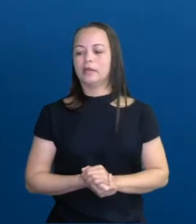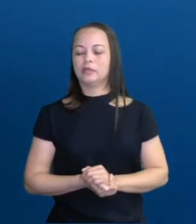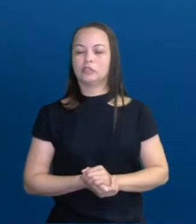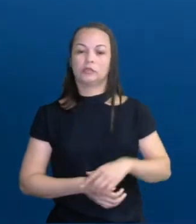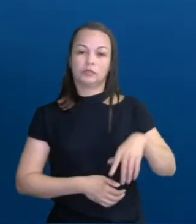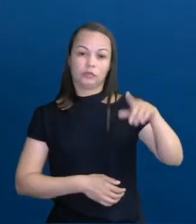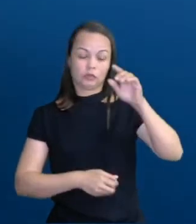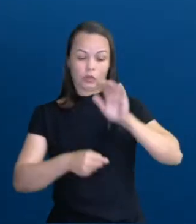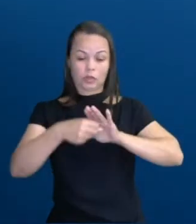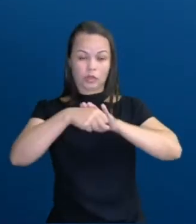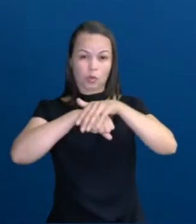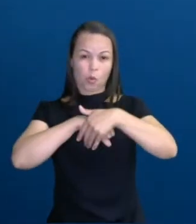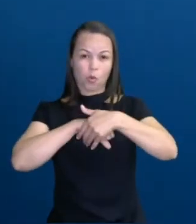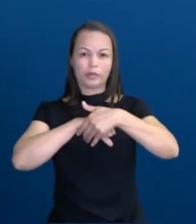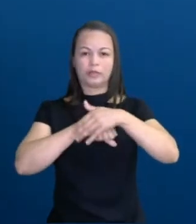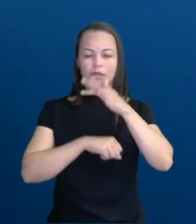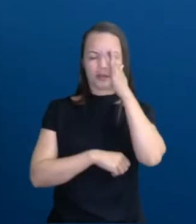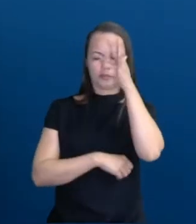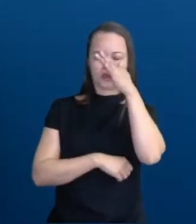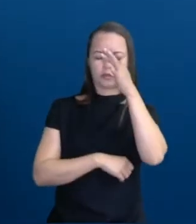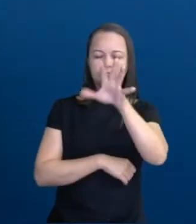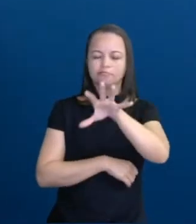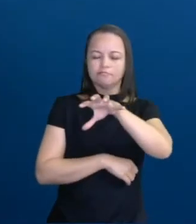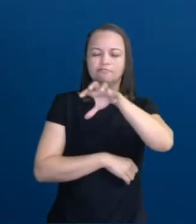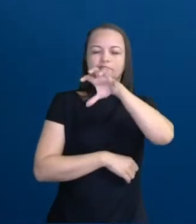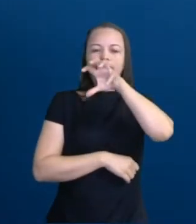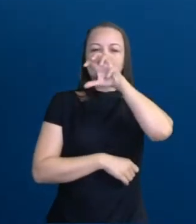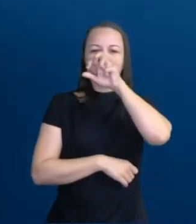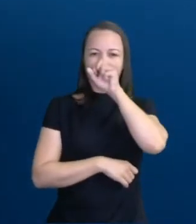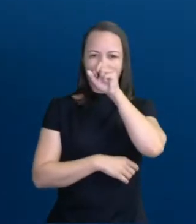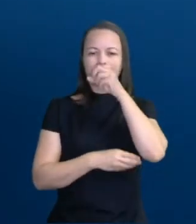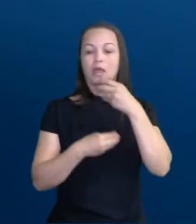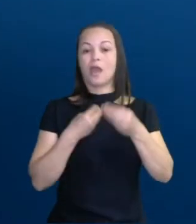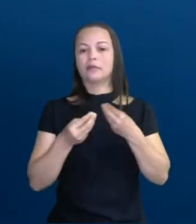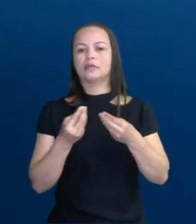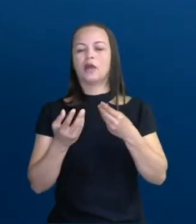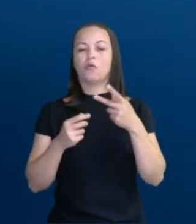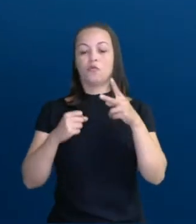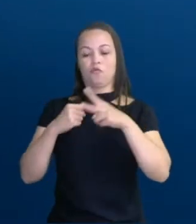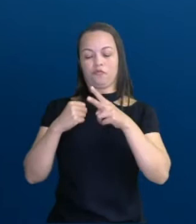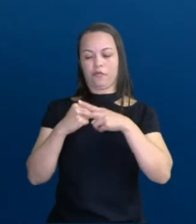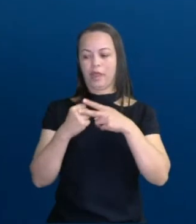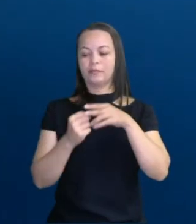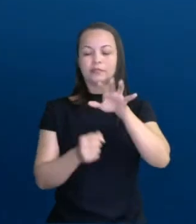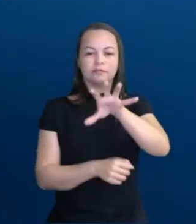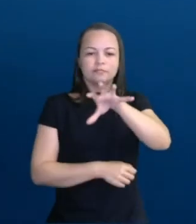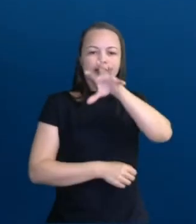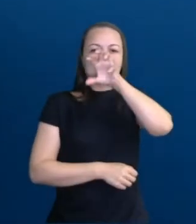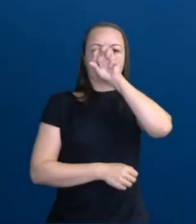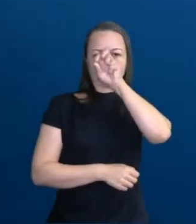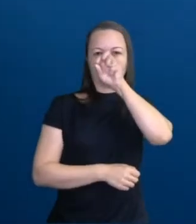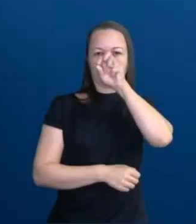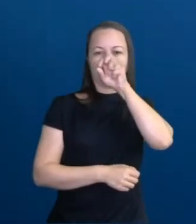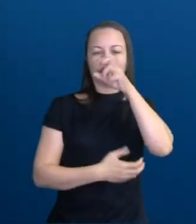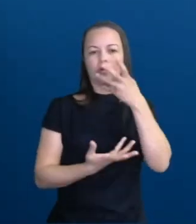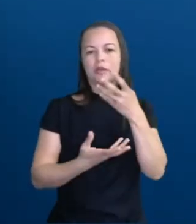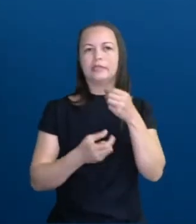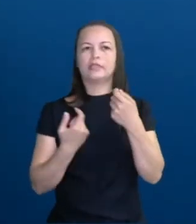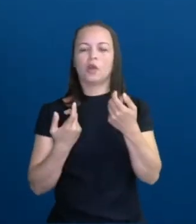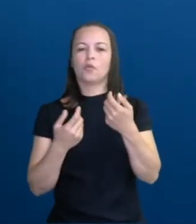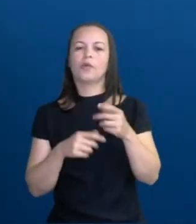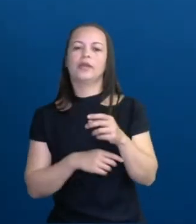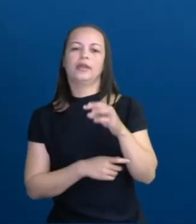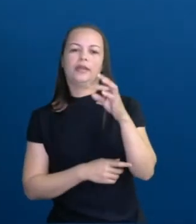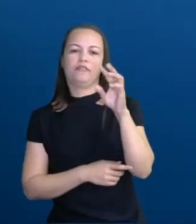noite aspiramos o perfume das rosas mais uma vez o verbo aspirar no sentido de você sentir o cheiro de algo Então